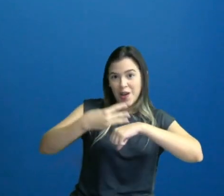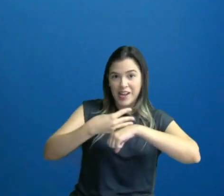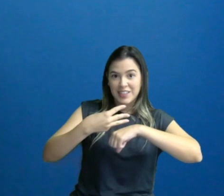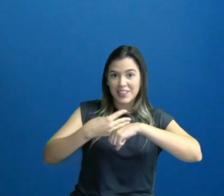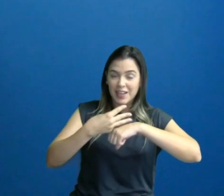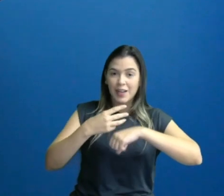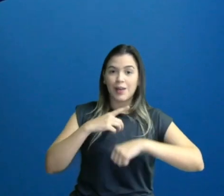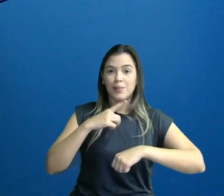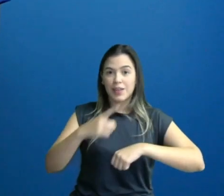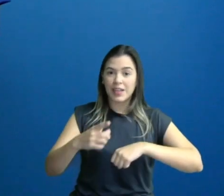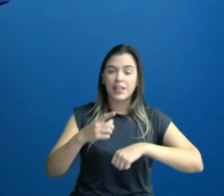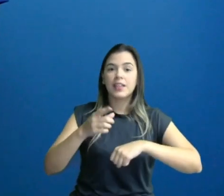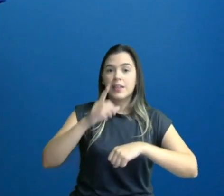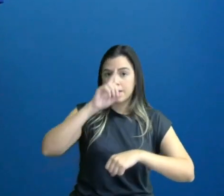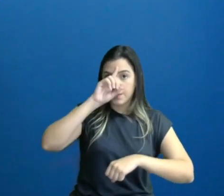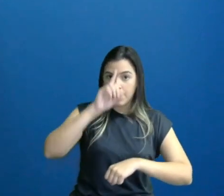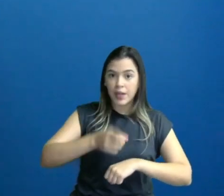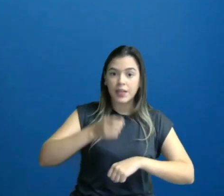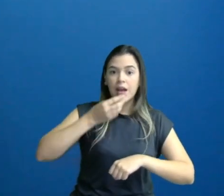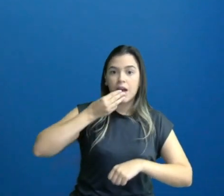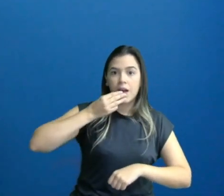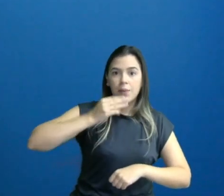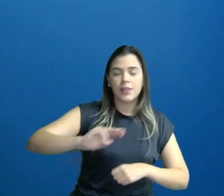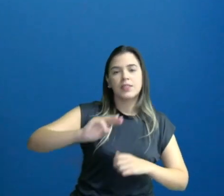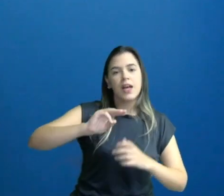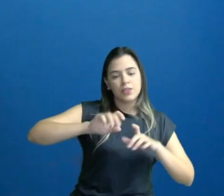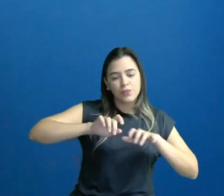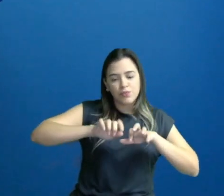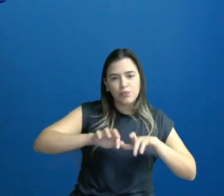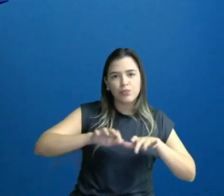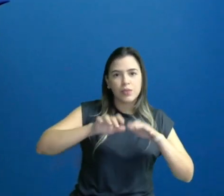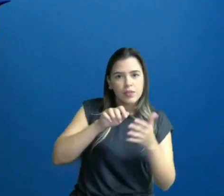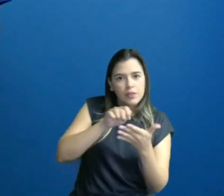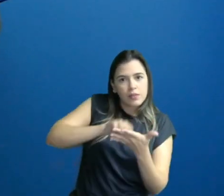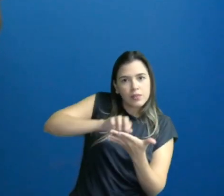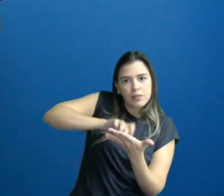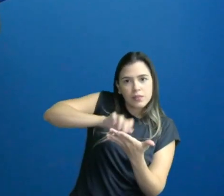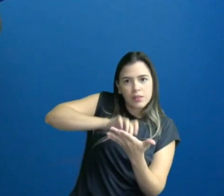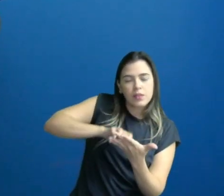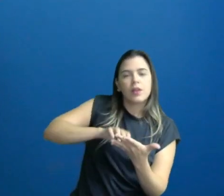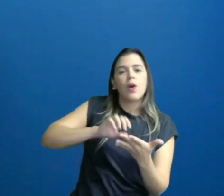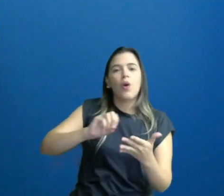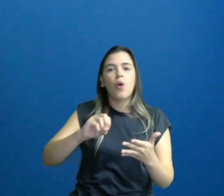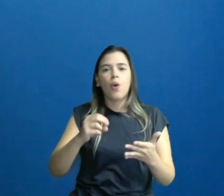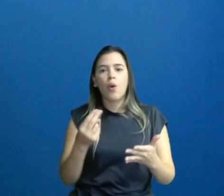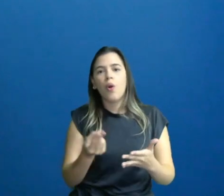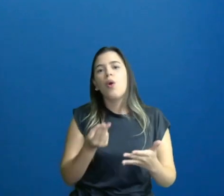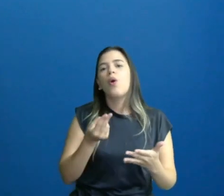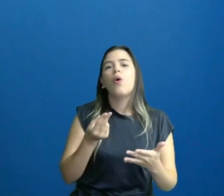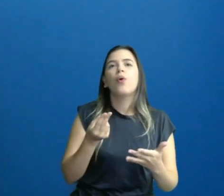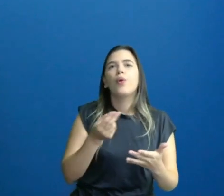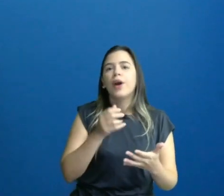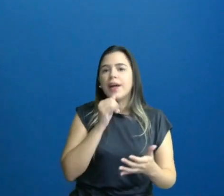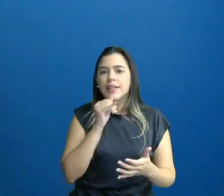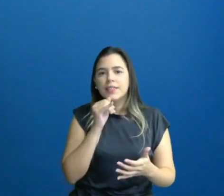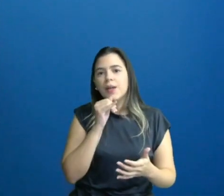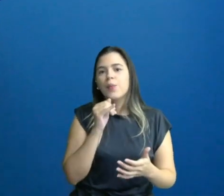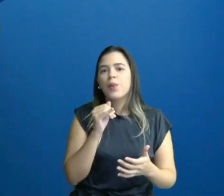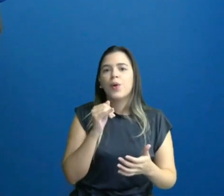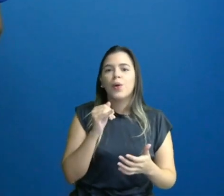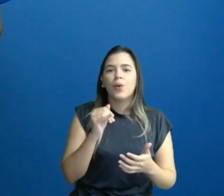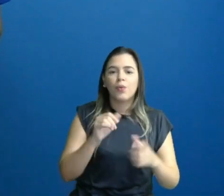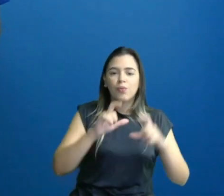tem a forma de você enviar a mensagem através da escrita através de símbolos como por exemplo um emoji